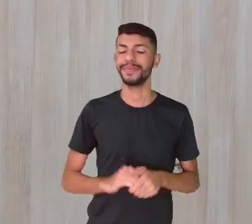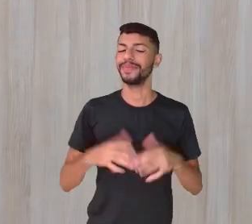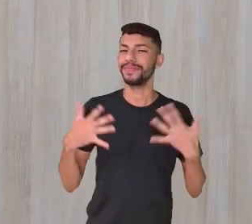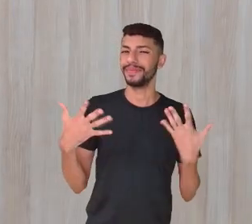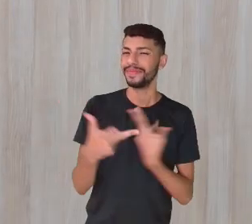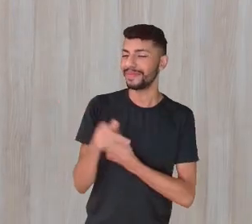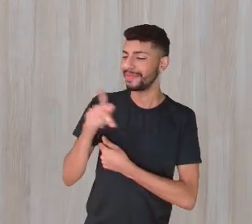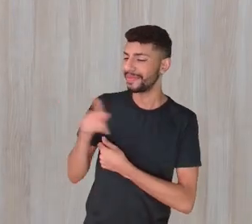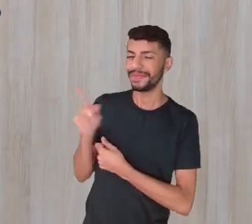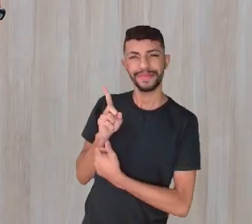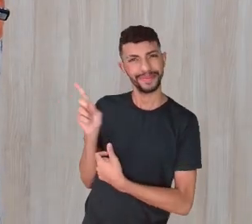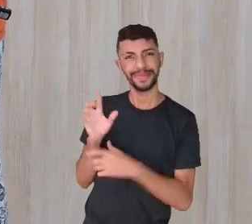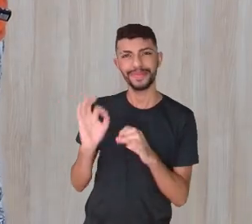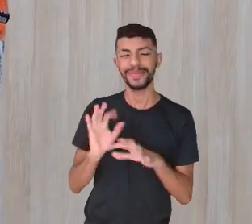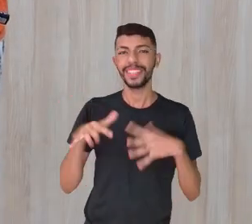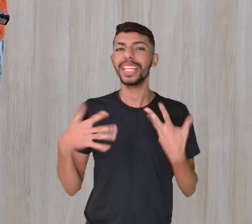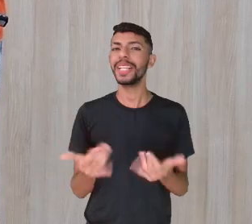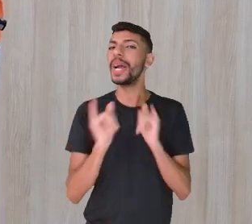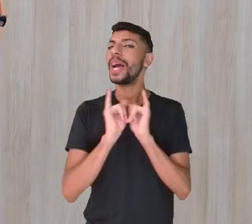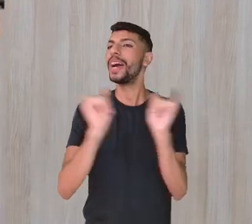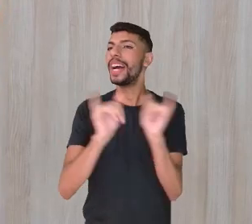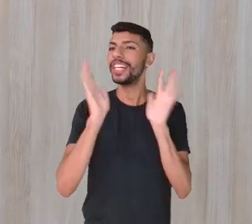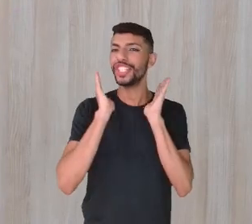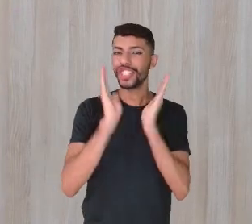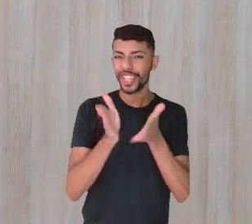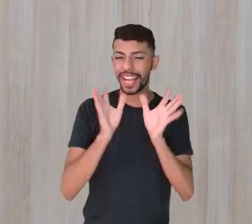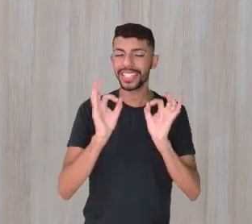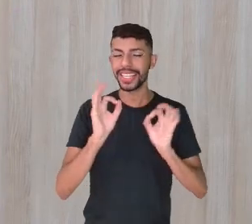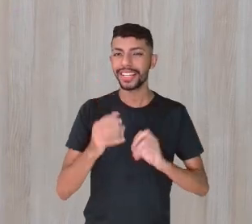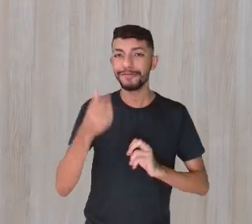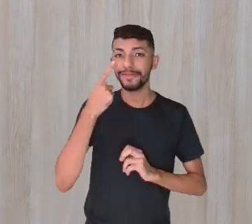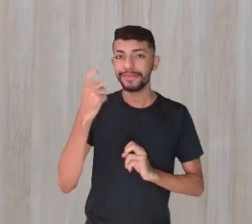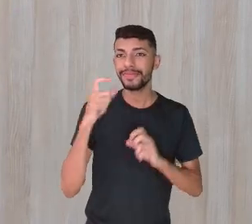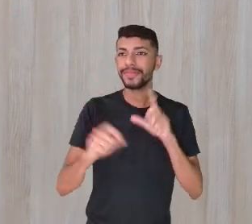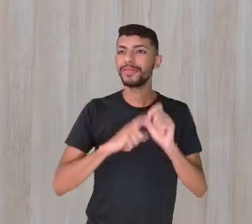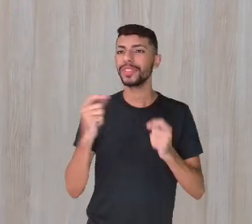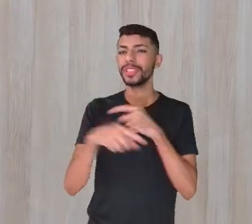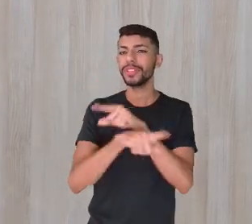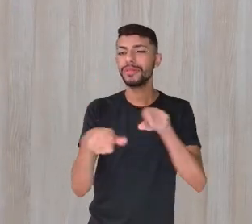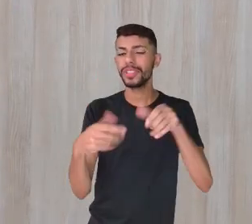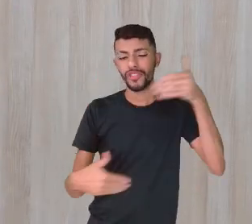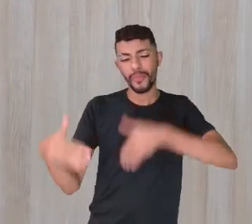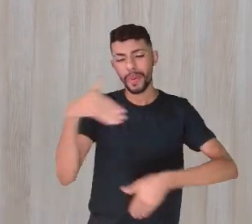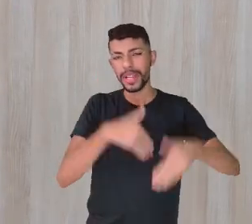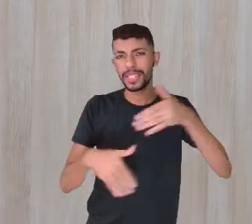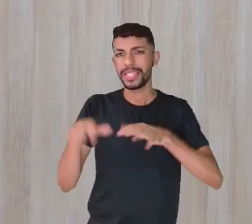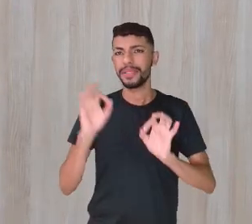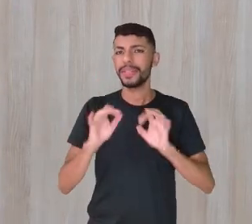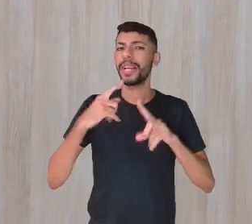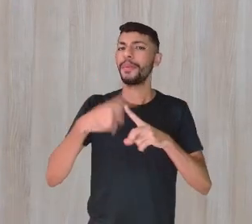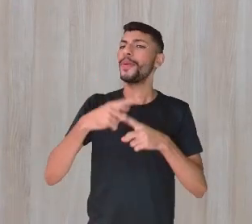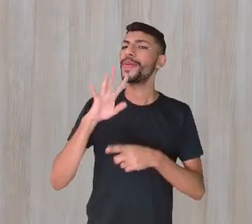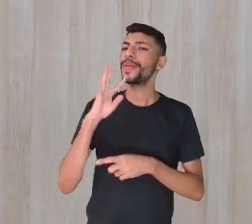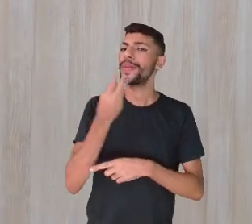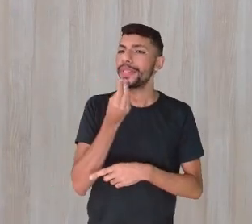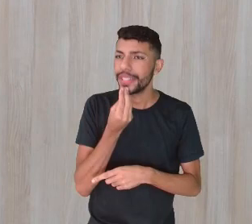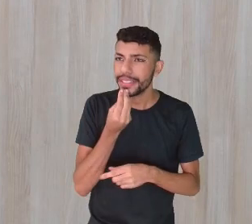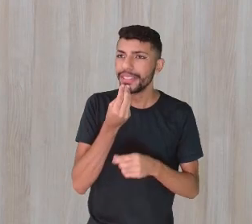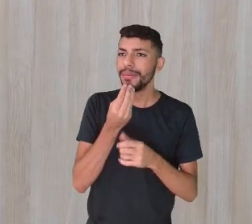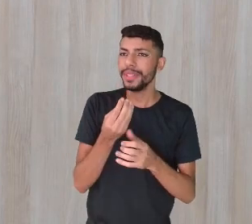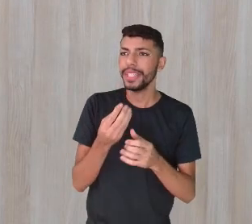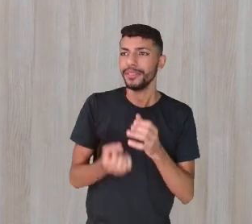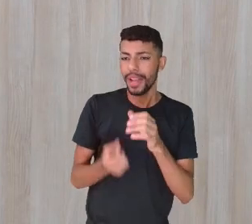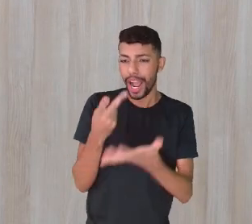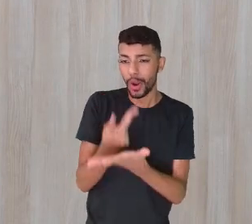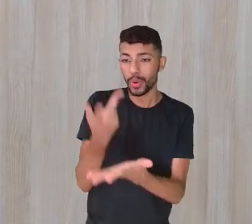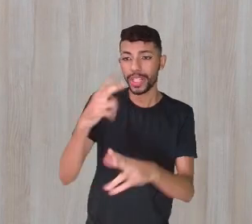professora. O recado foi dado aí, né? Interessante que vocês interajam, porque o conhecimento nasce desse